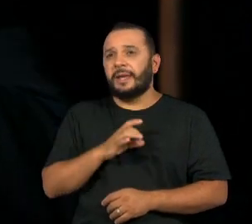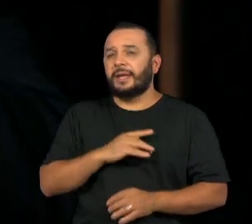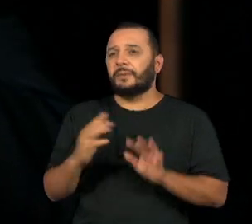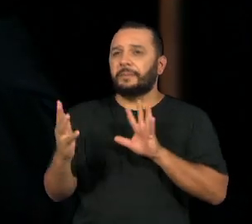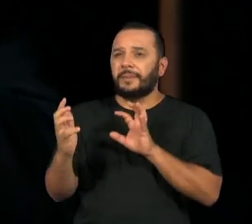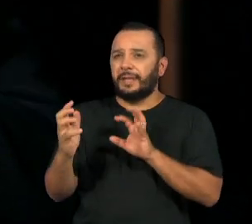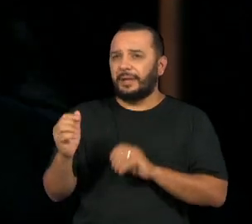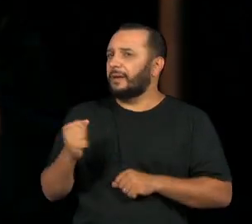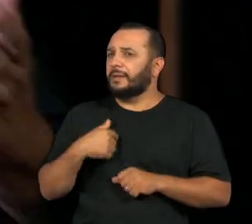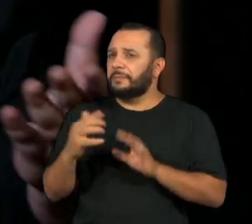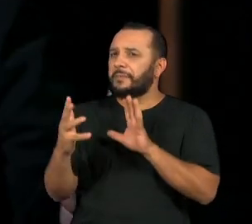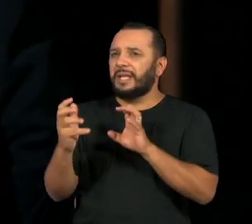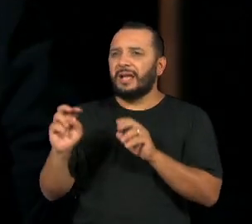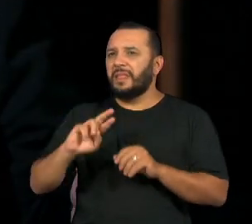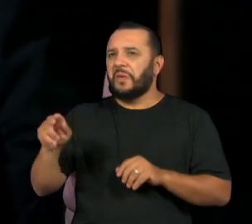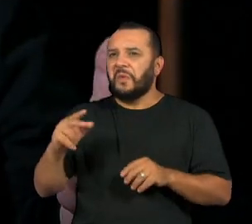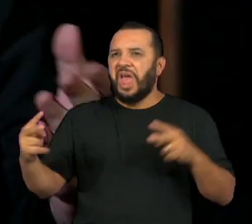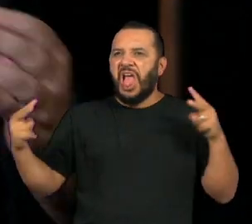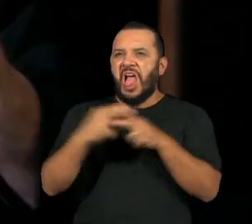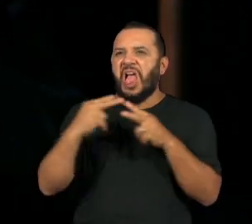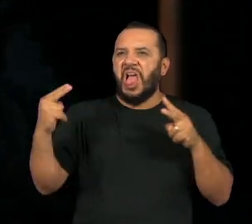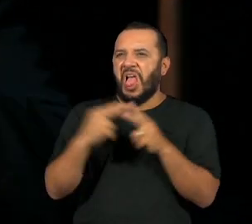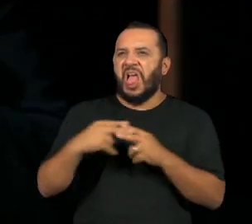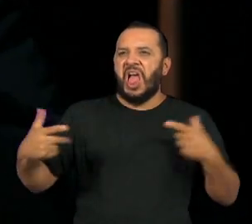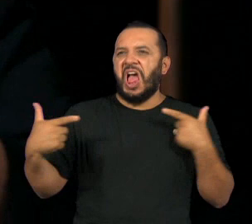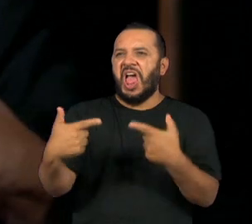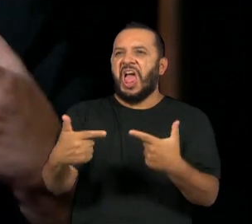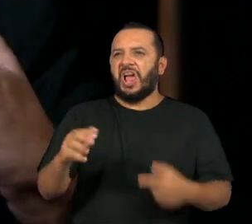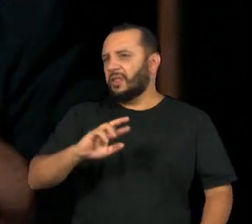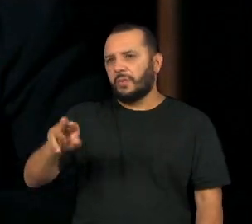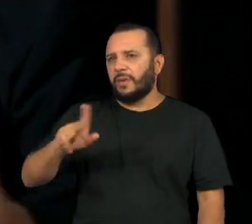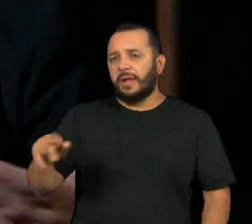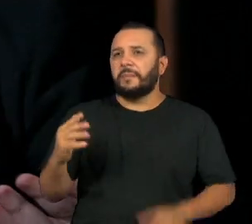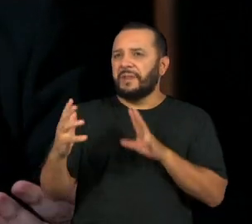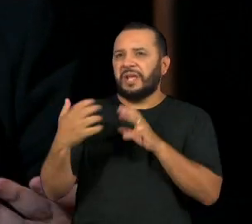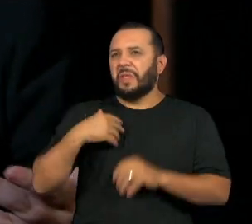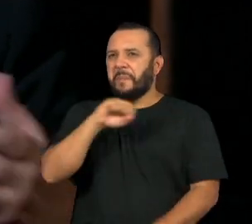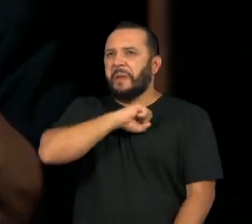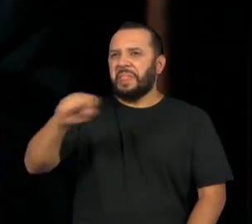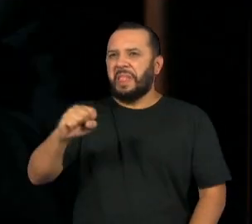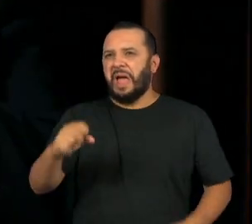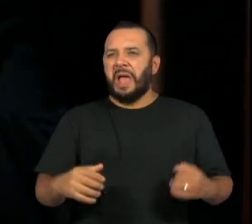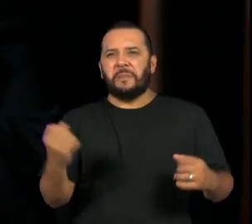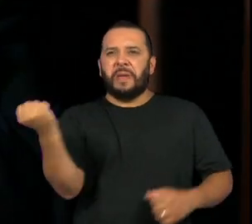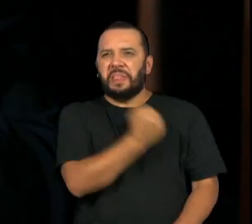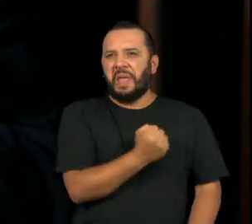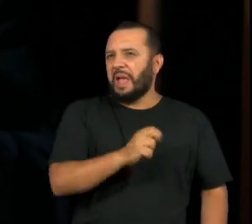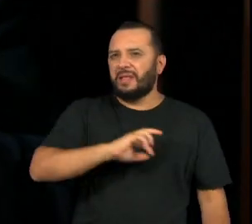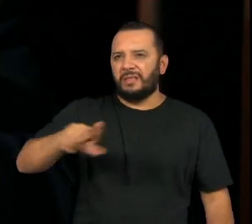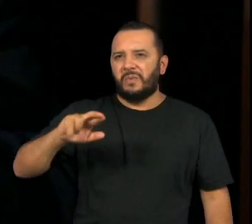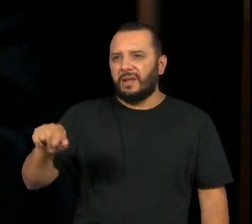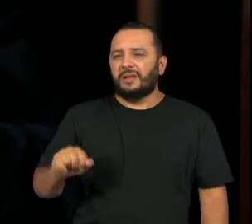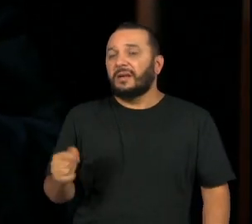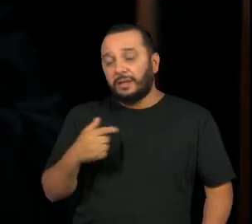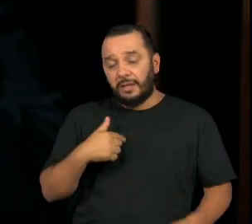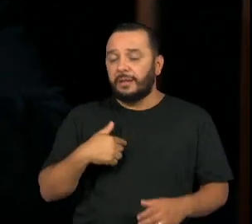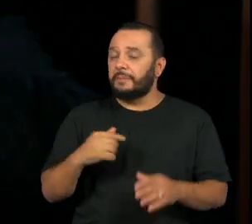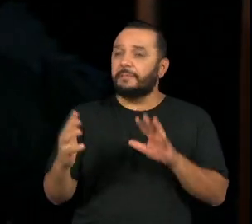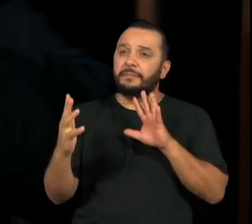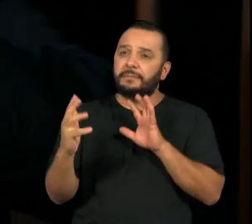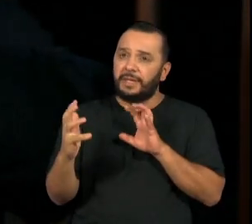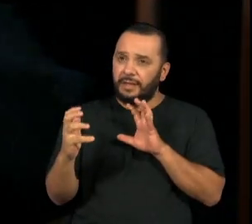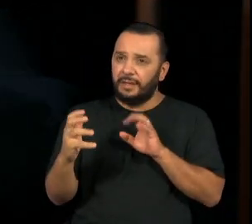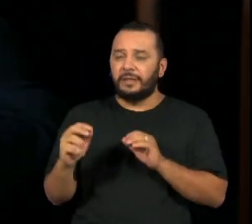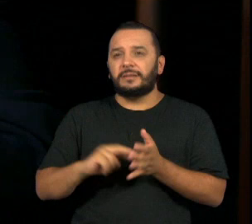briga. E quando eu falo briga, não é guerra. Isso. Quando eu falo briga, não é matar um ao outro. Quando eu falo briga, discussão, é